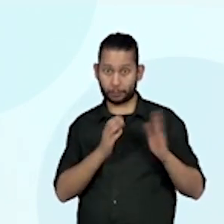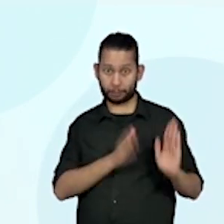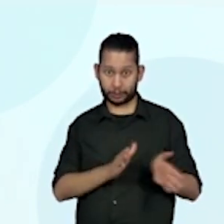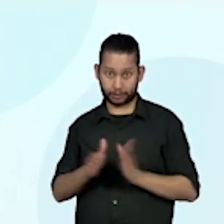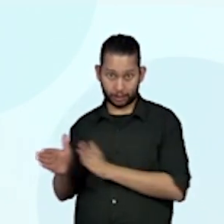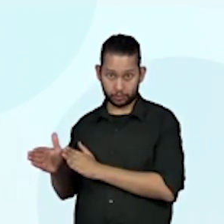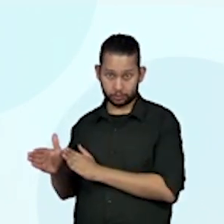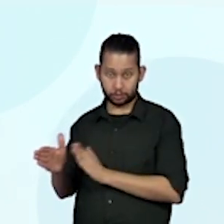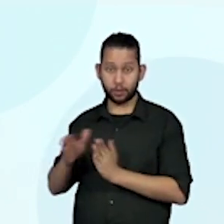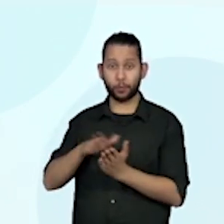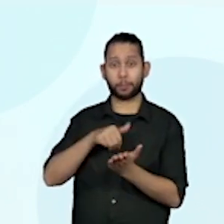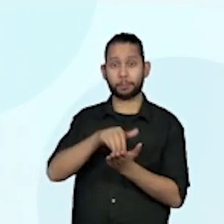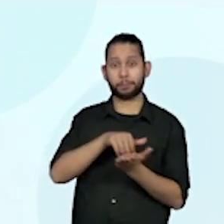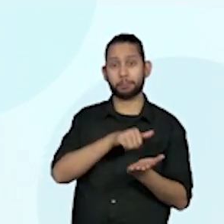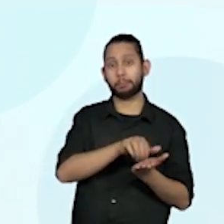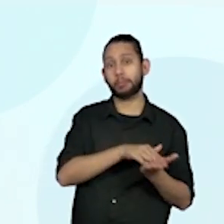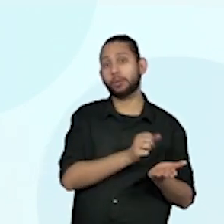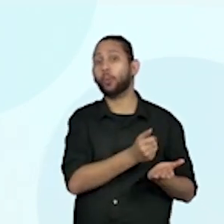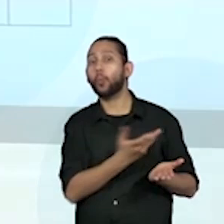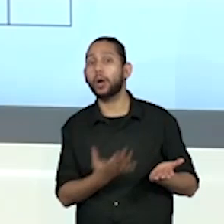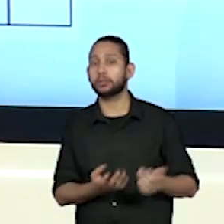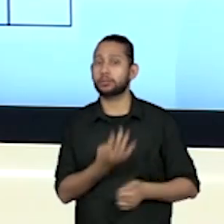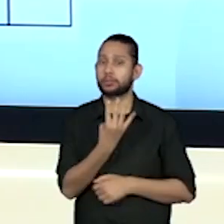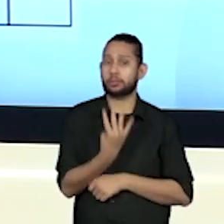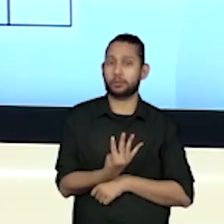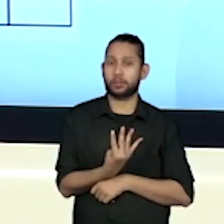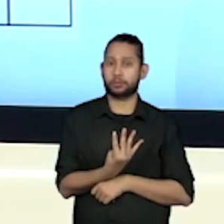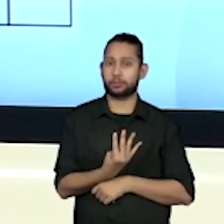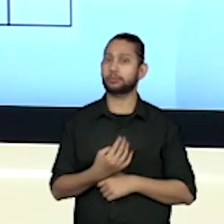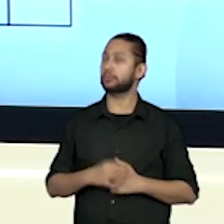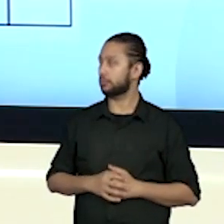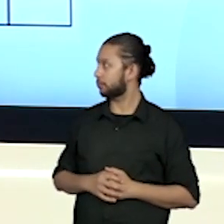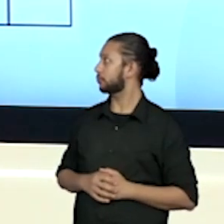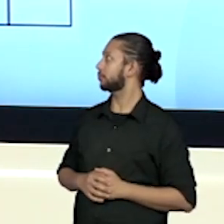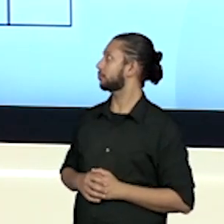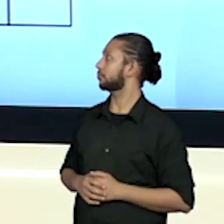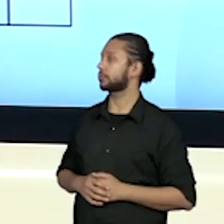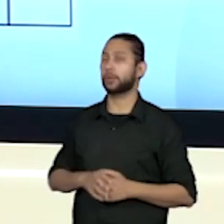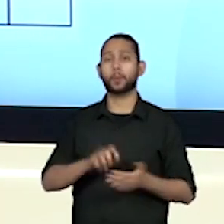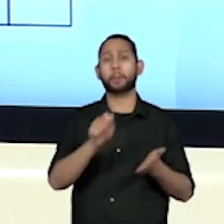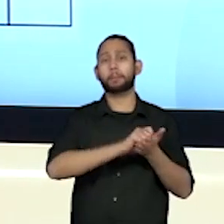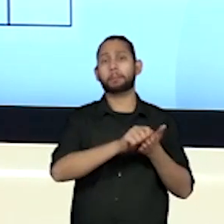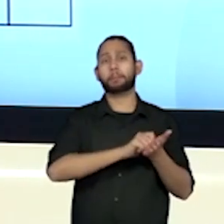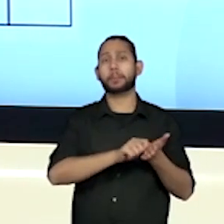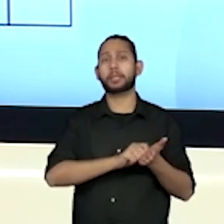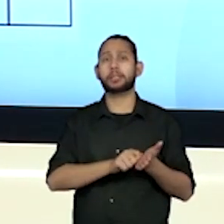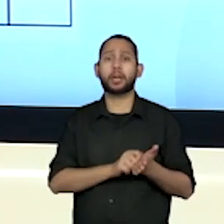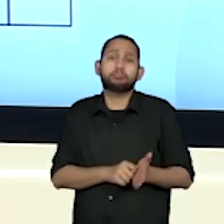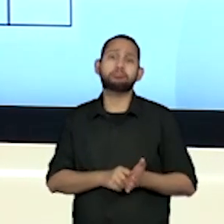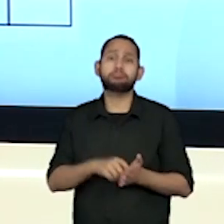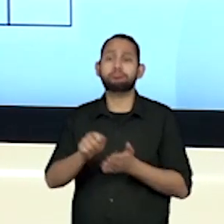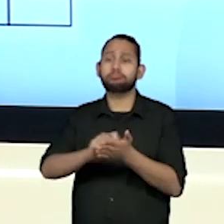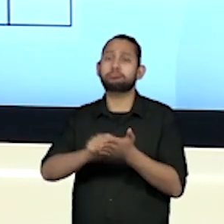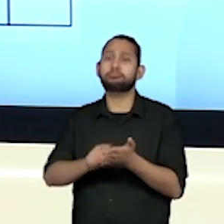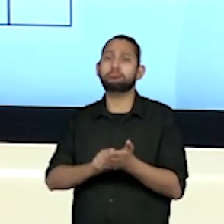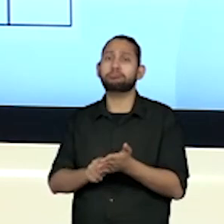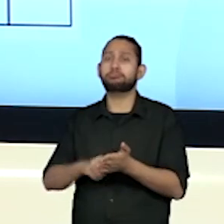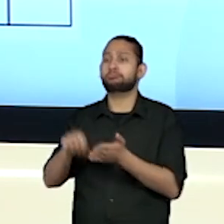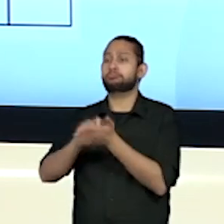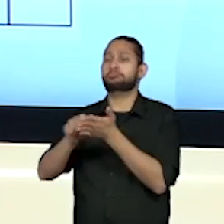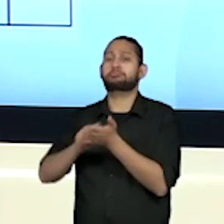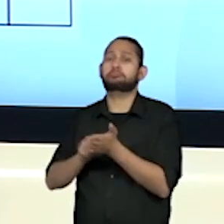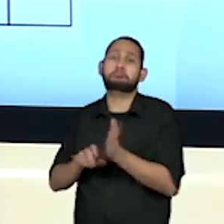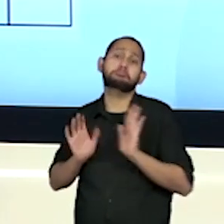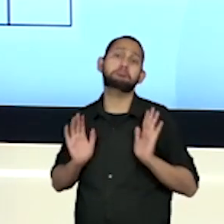falou 4 partes, muito bem, 4 partes. Eu vou pintar aqui do meio, porque resolvi pintar aqui do